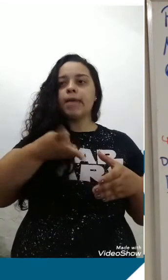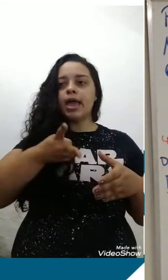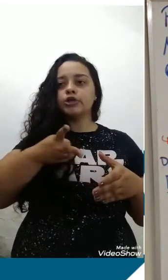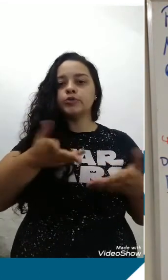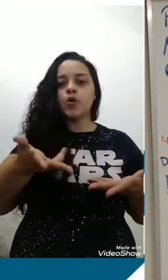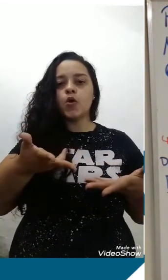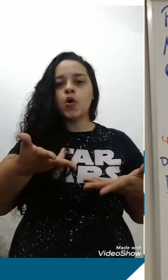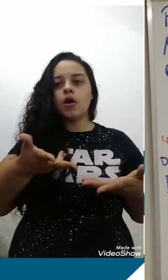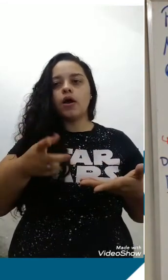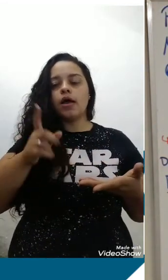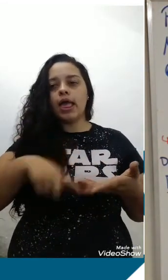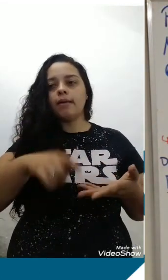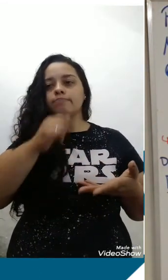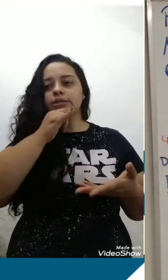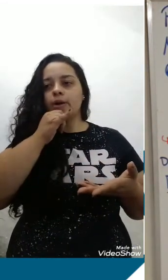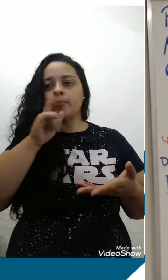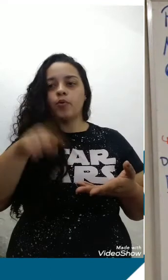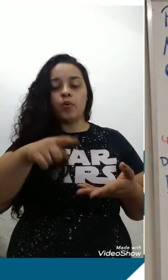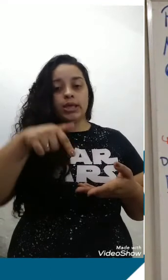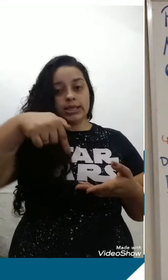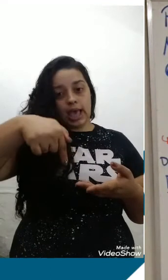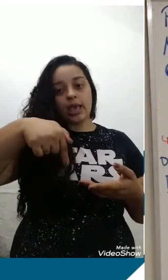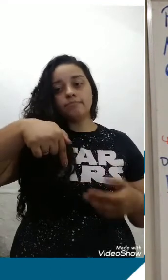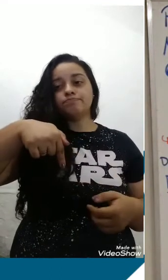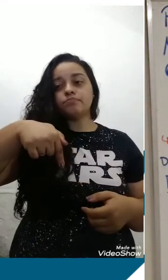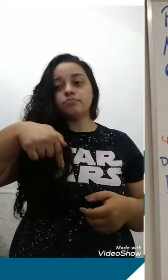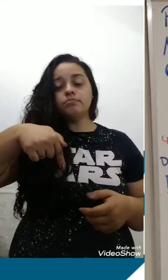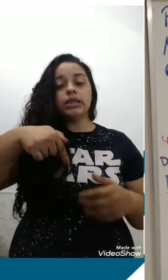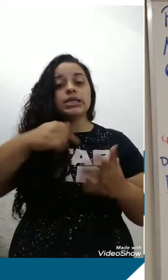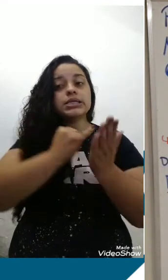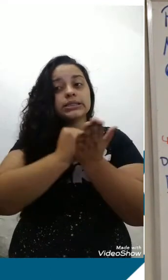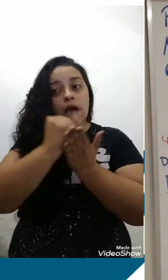com ele mesmo, nós encontramos que o Q